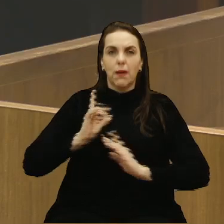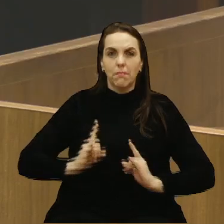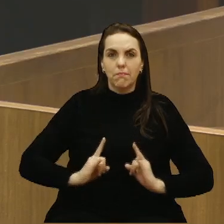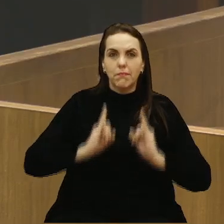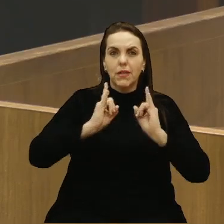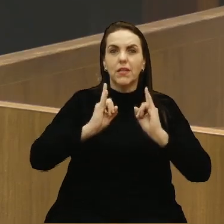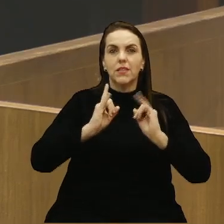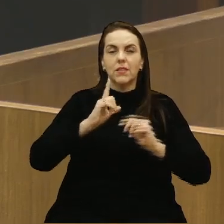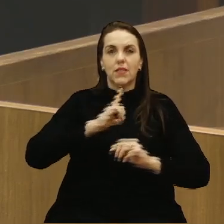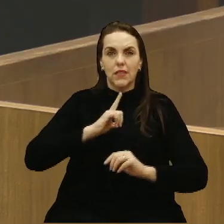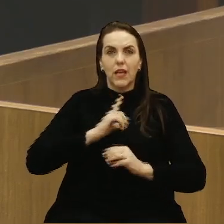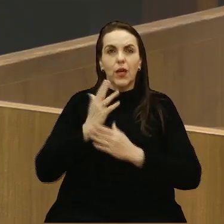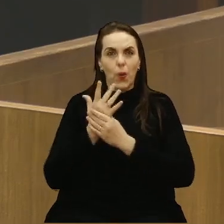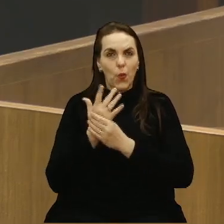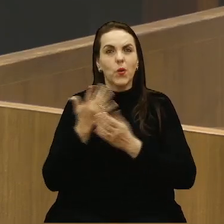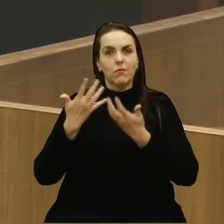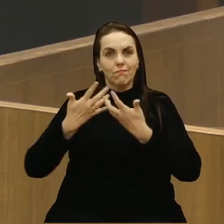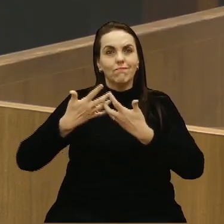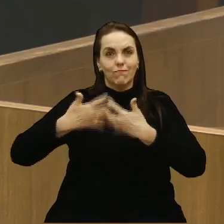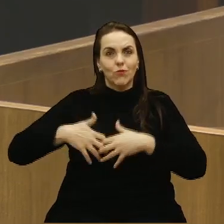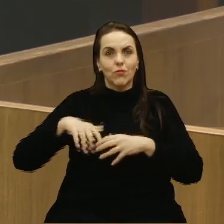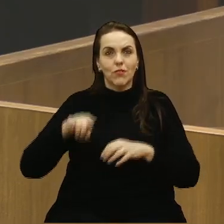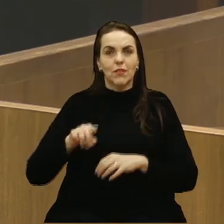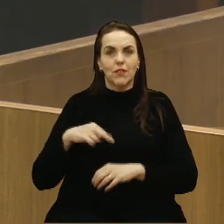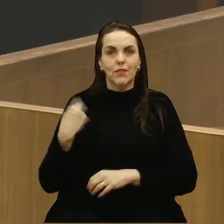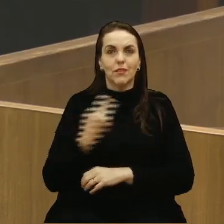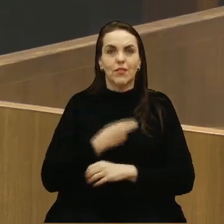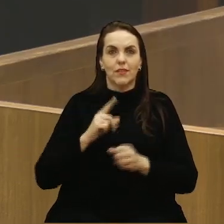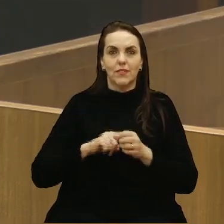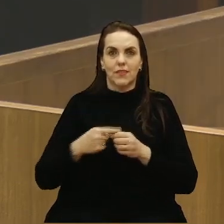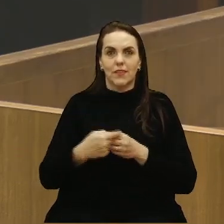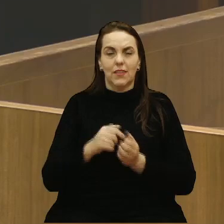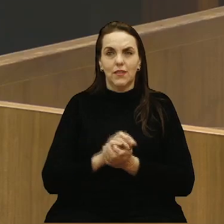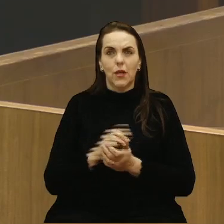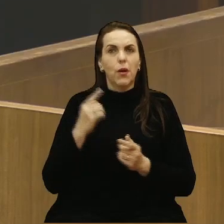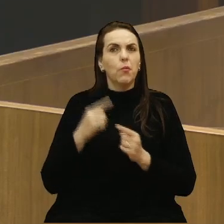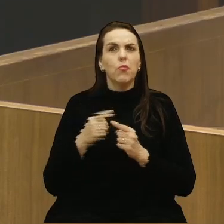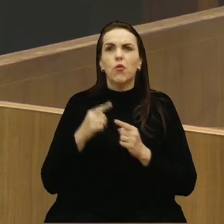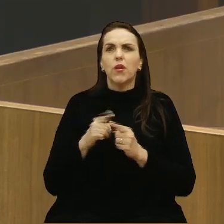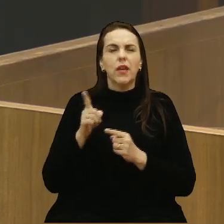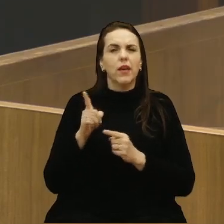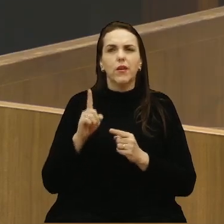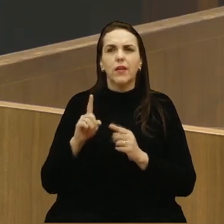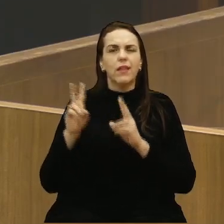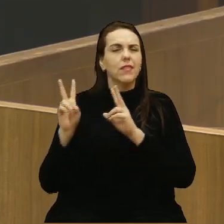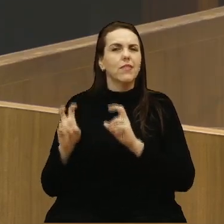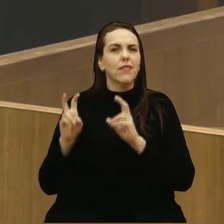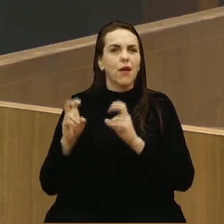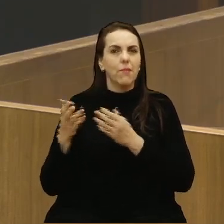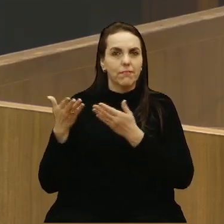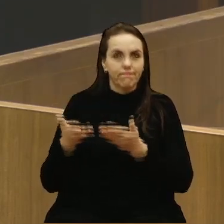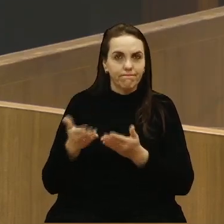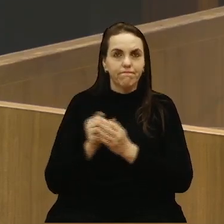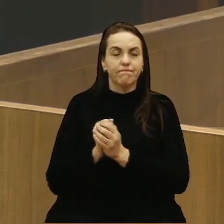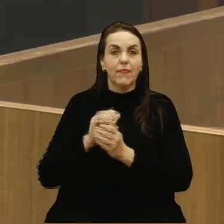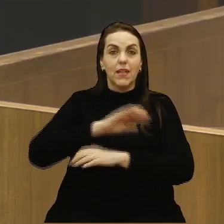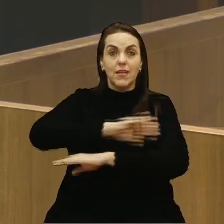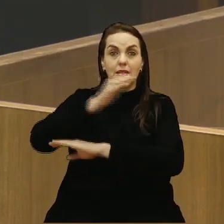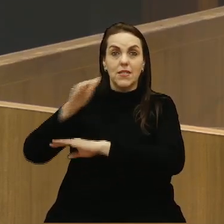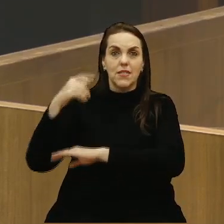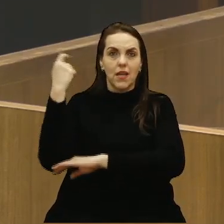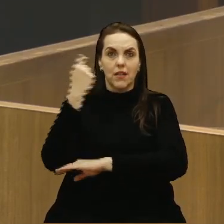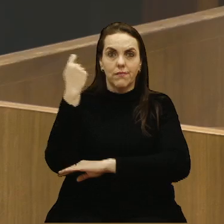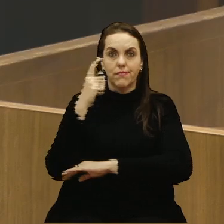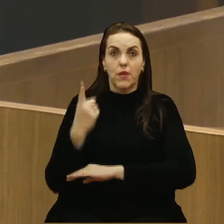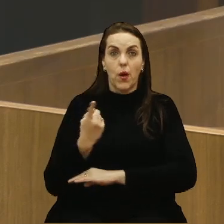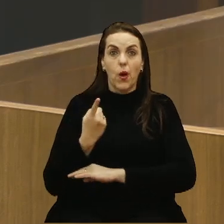para que a URGS esteja funcionando na nossa cidade. Por que eu trago esse tema para cá? A Serra Gaúcha é a